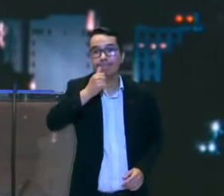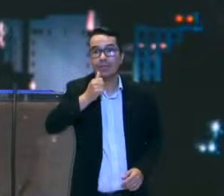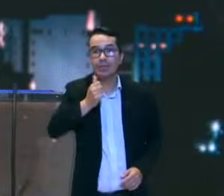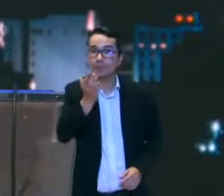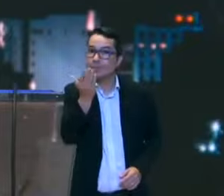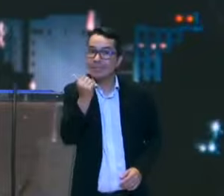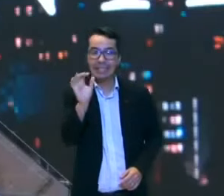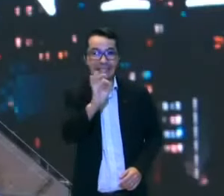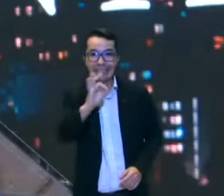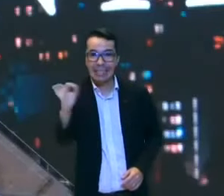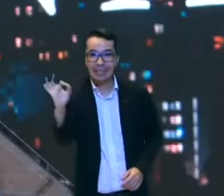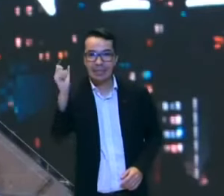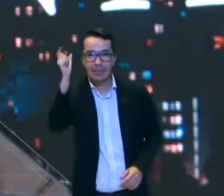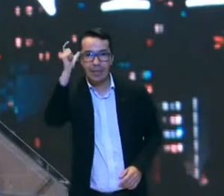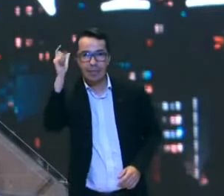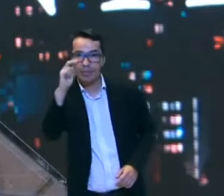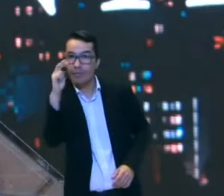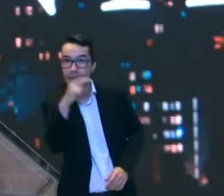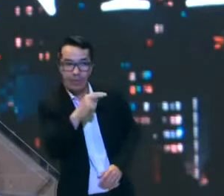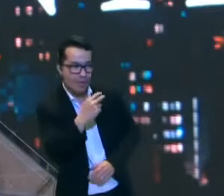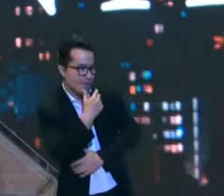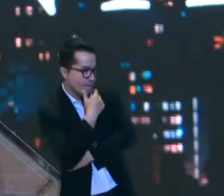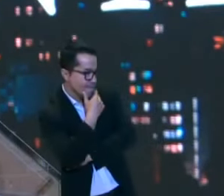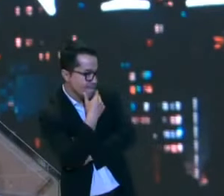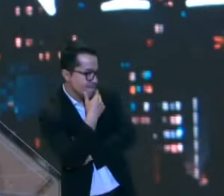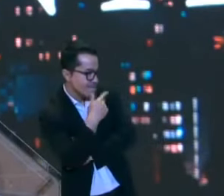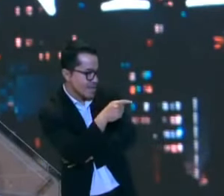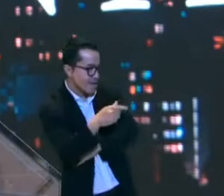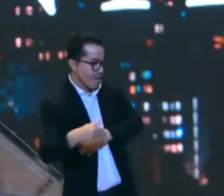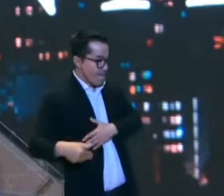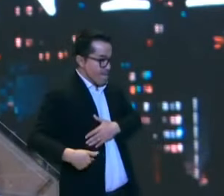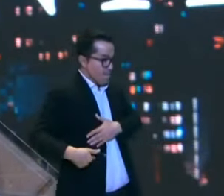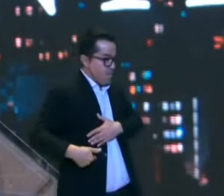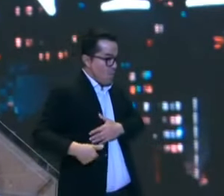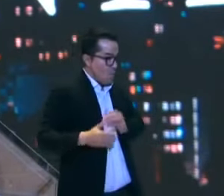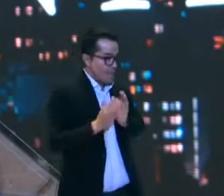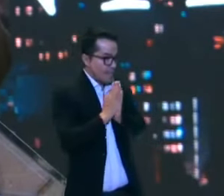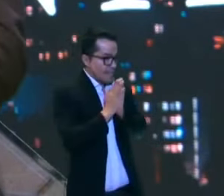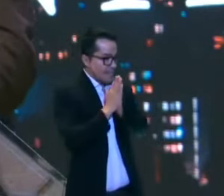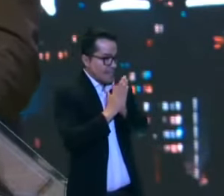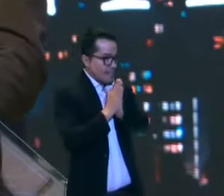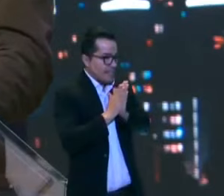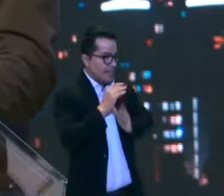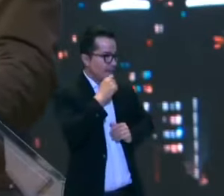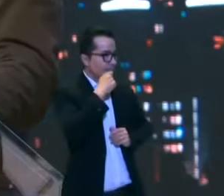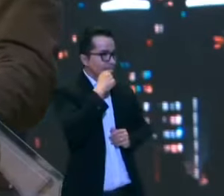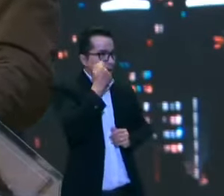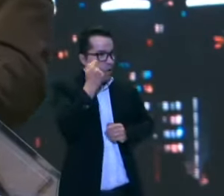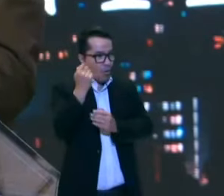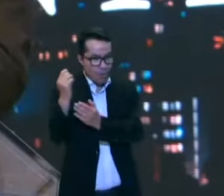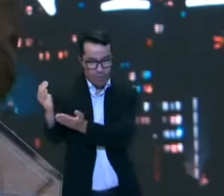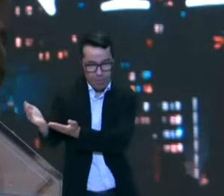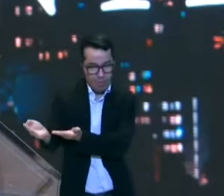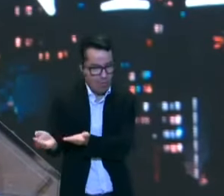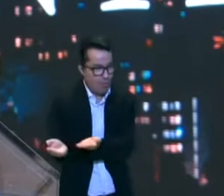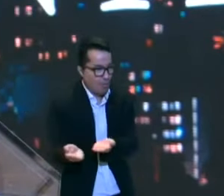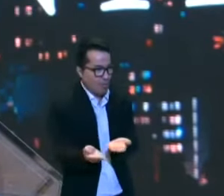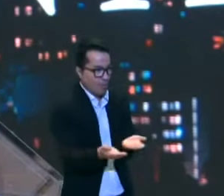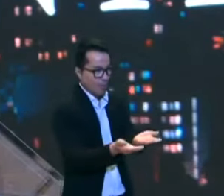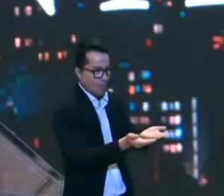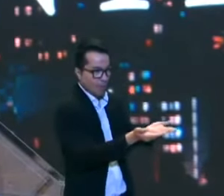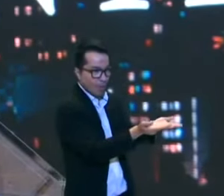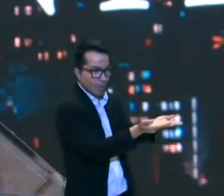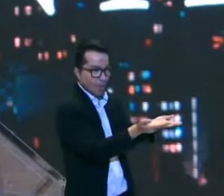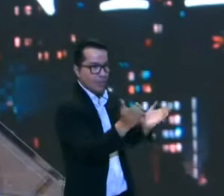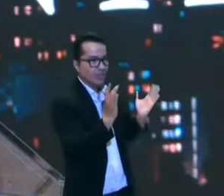literalmente pão. E assim que ele faz, ele explora as nossas vulnerabilidades. E a Bíblia vai falar de